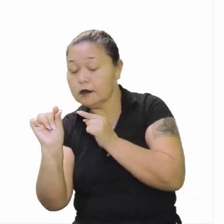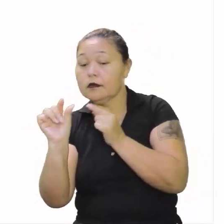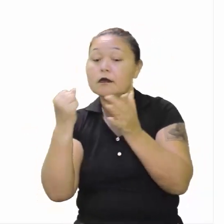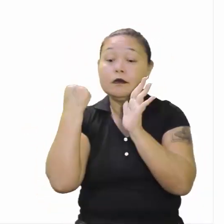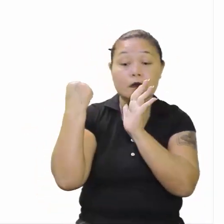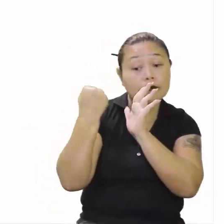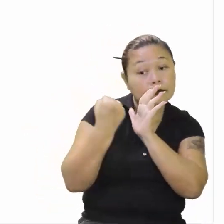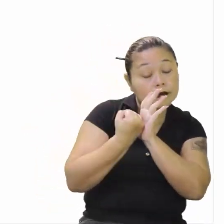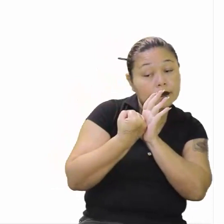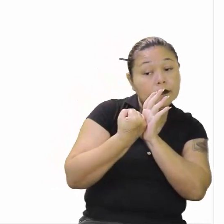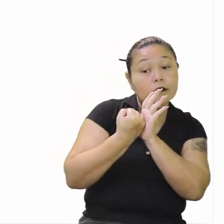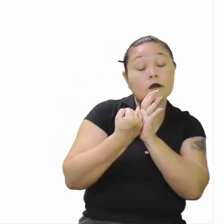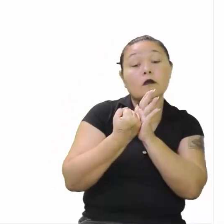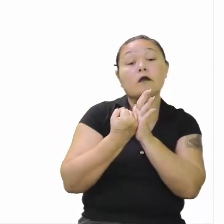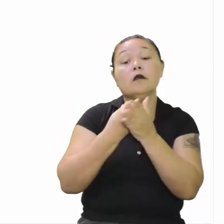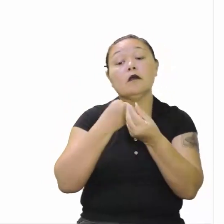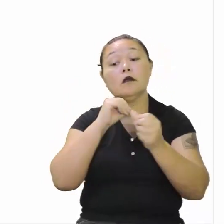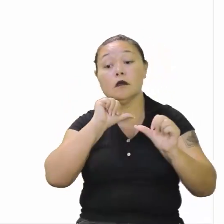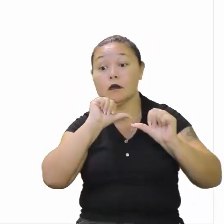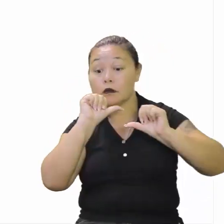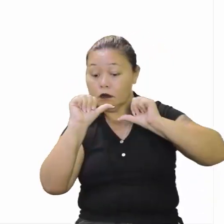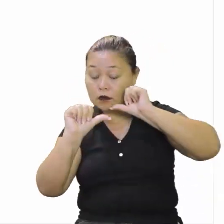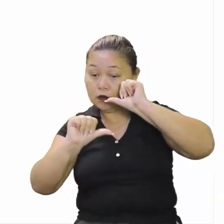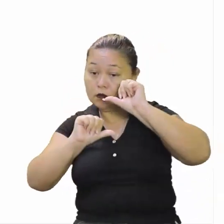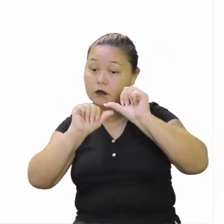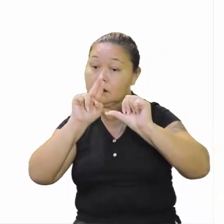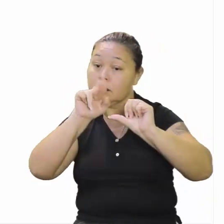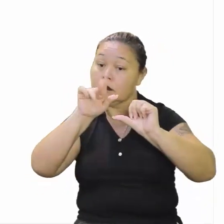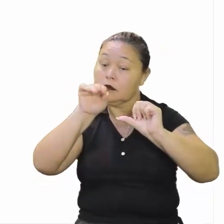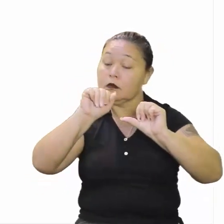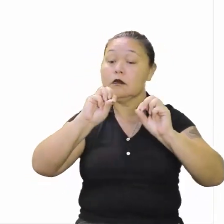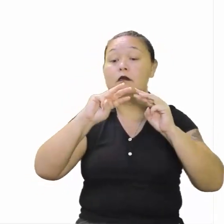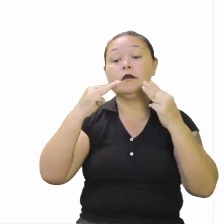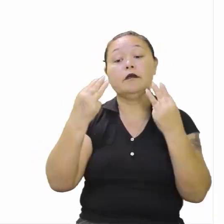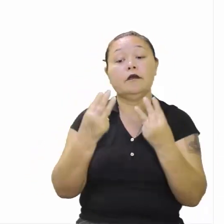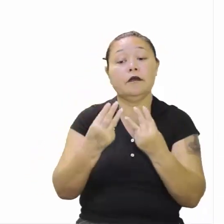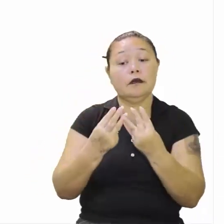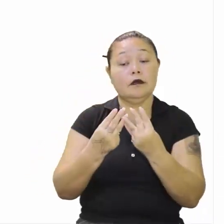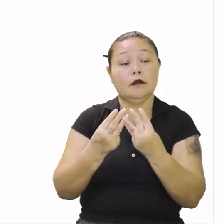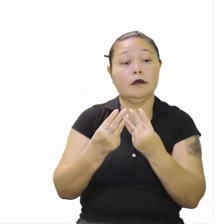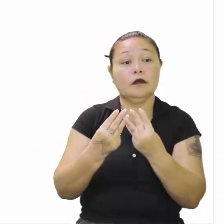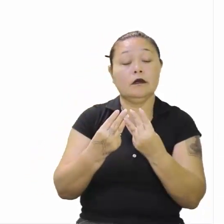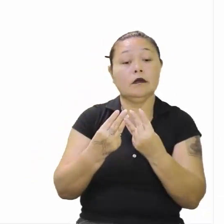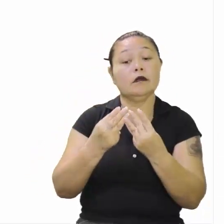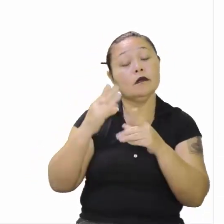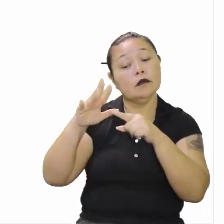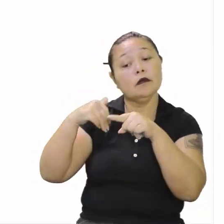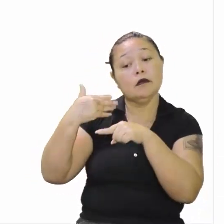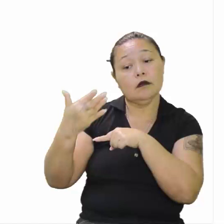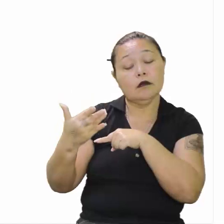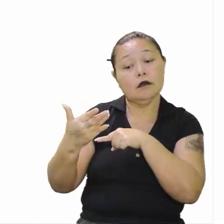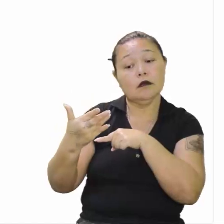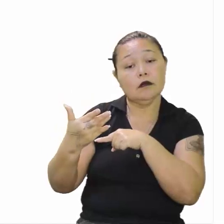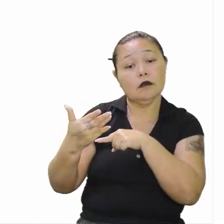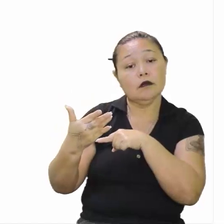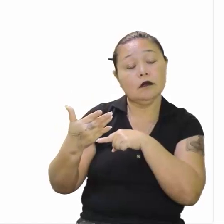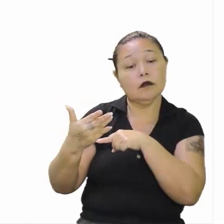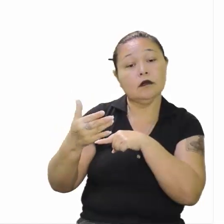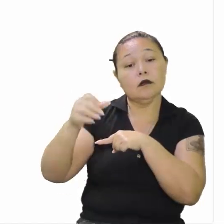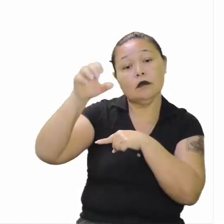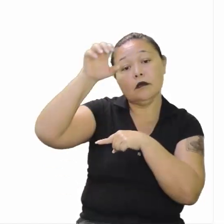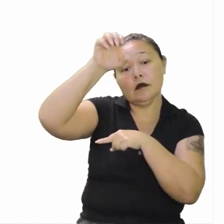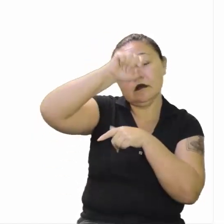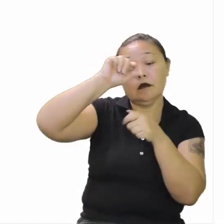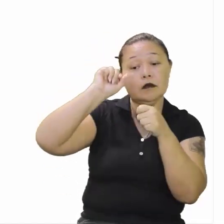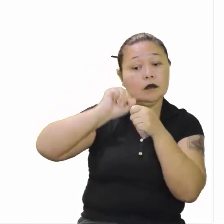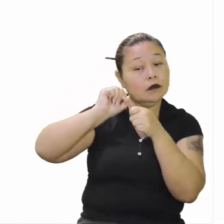símbolo e conversão de unidades de massa, partiremos agora para o aprender